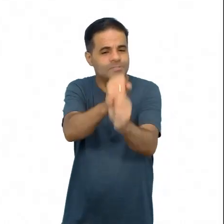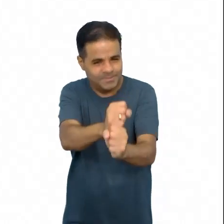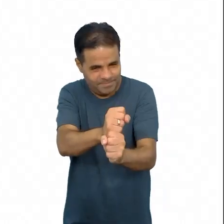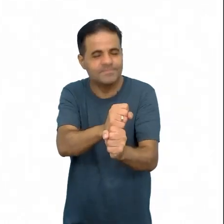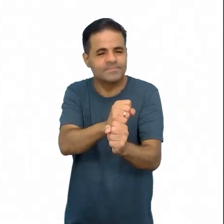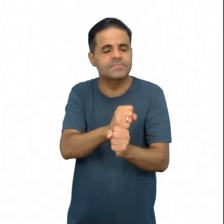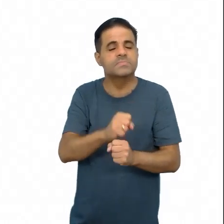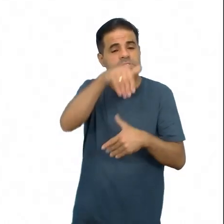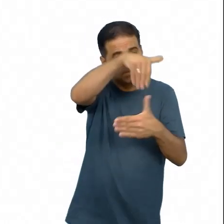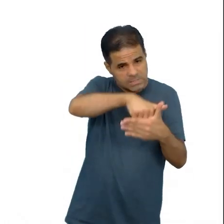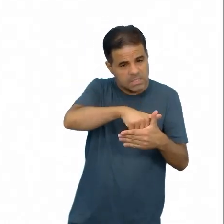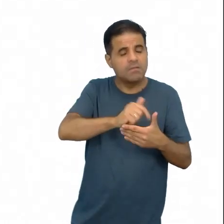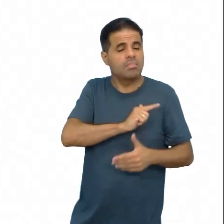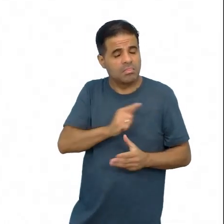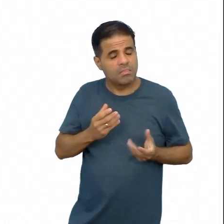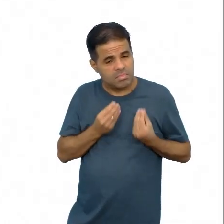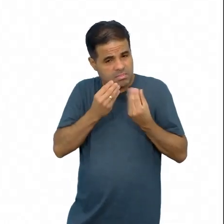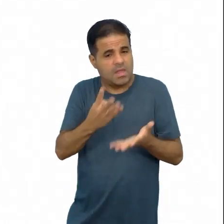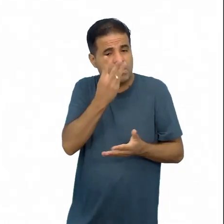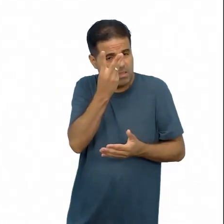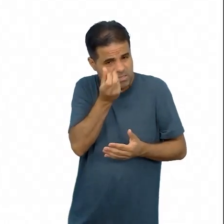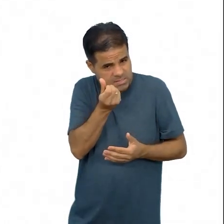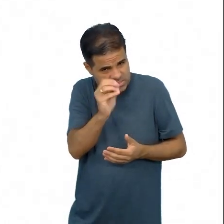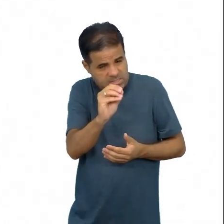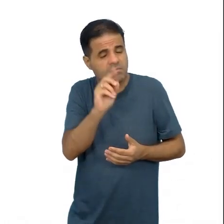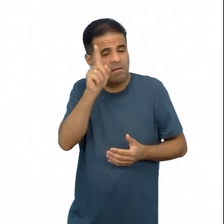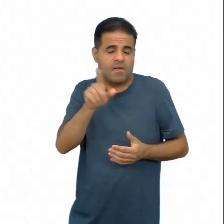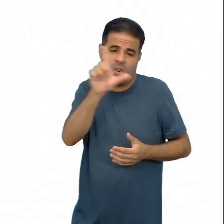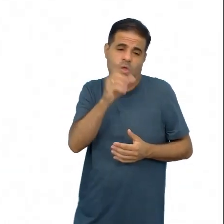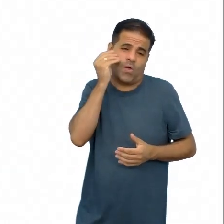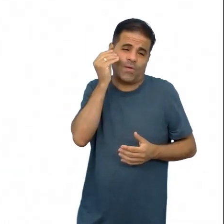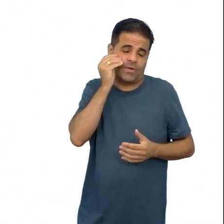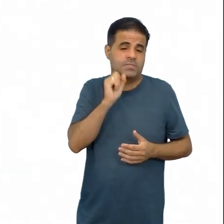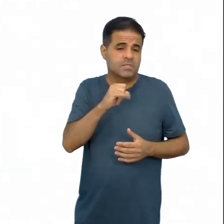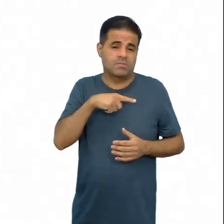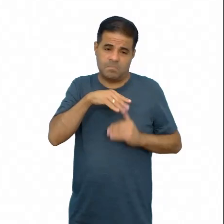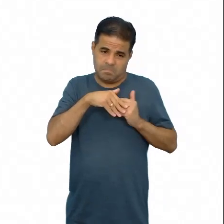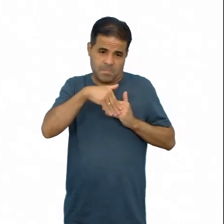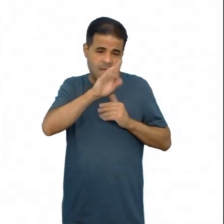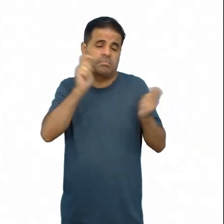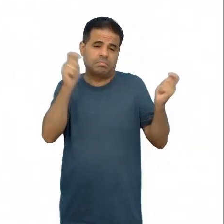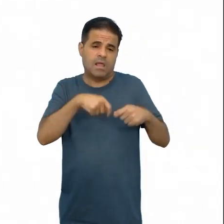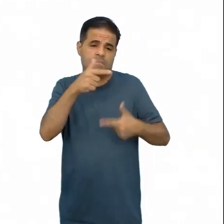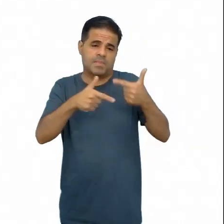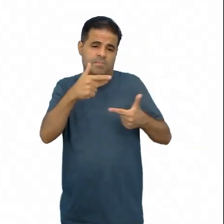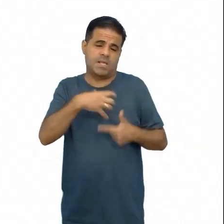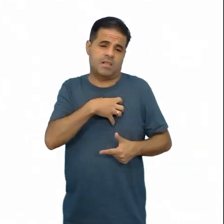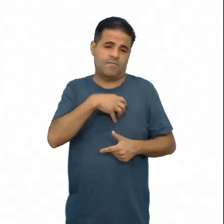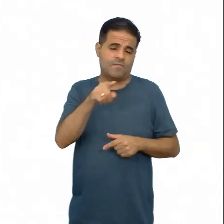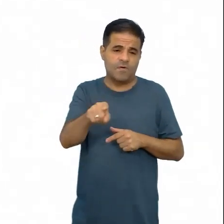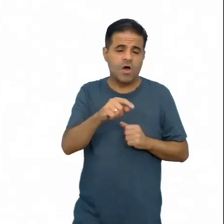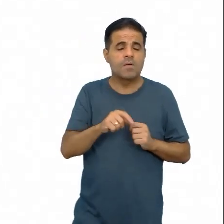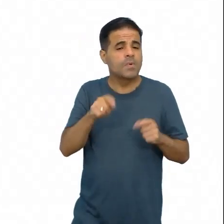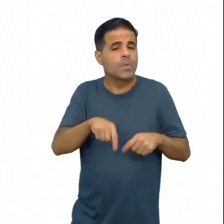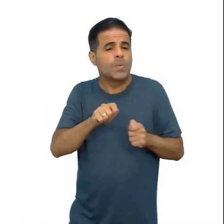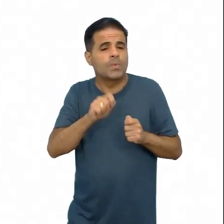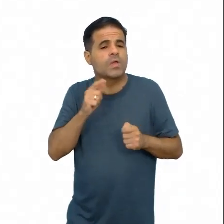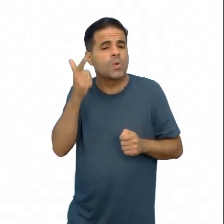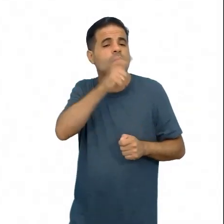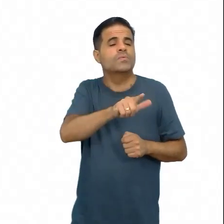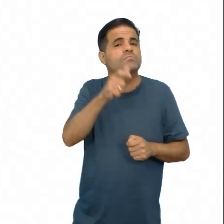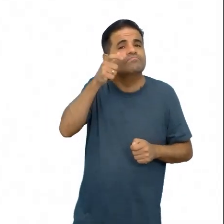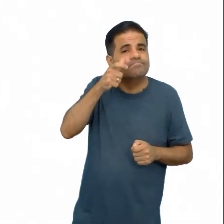dos ângulos internos tem que dar 360, é óbvio, se eu tenho lá, a gente vai conseguir trabalhar dessa forma. Então, por que eu